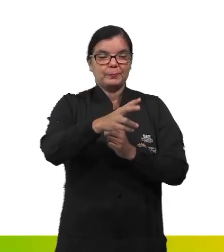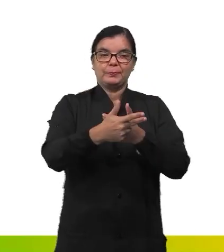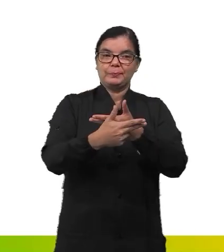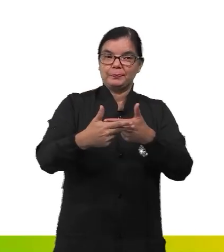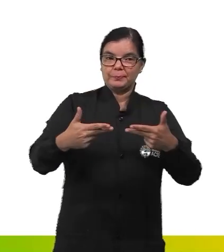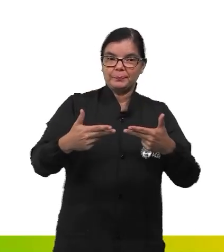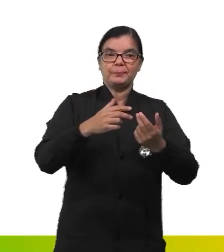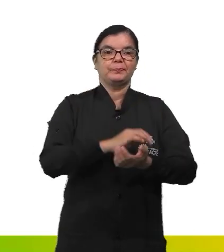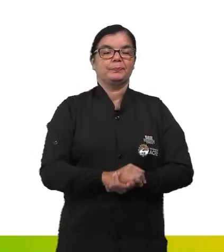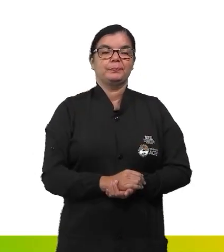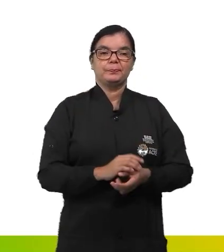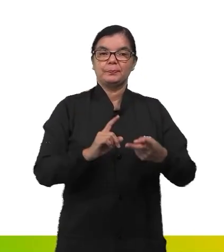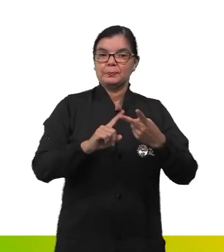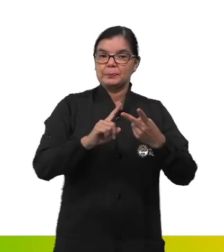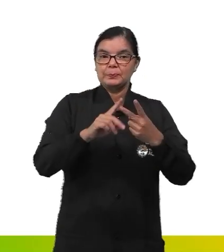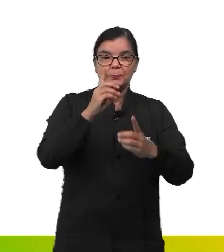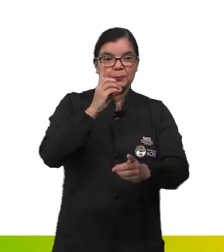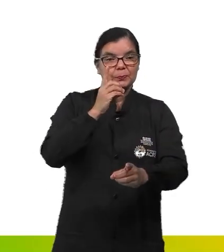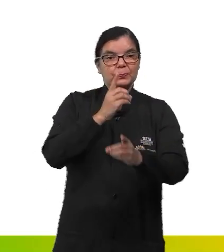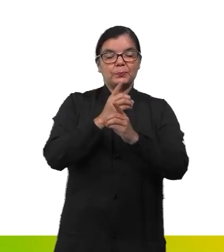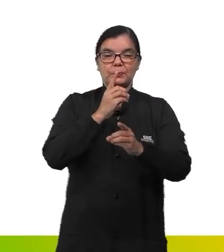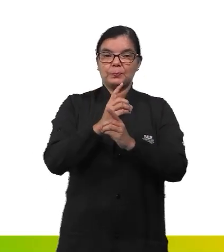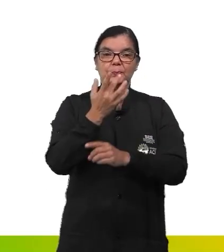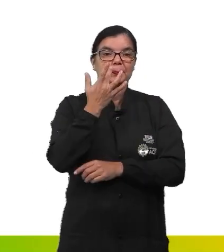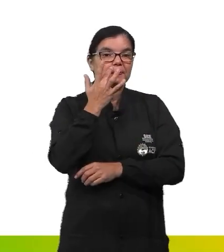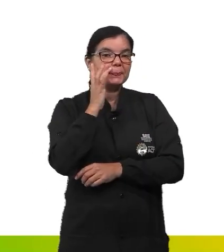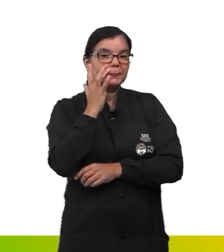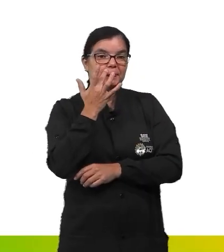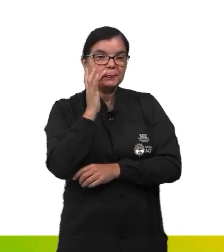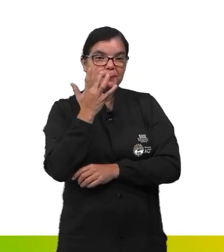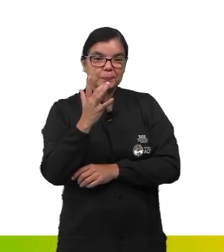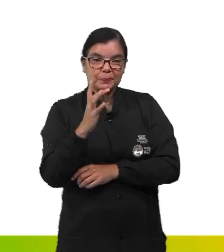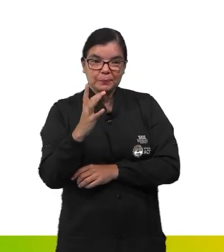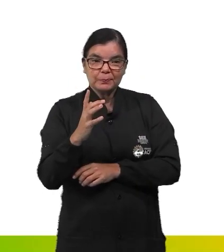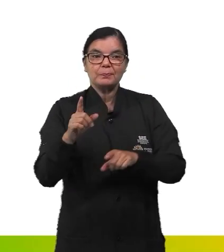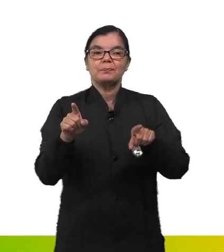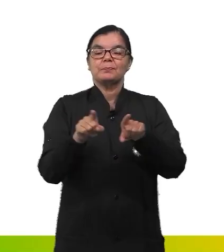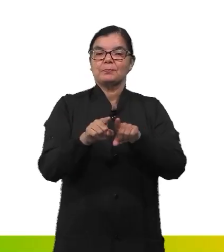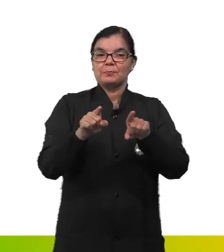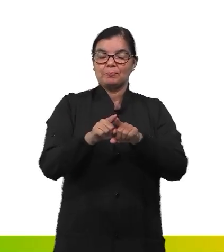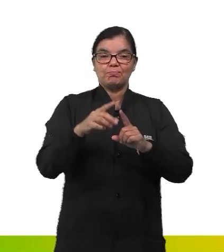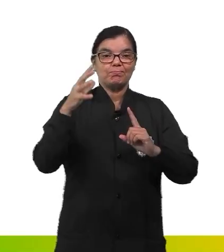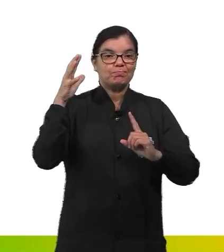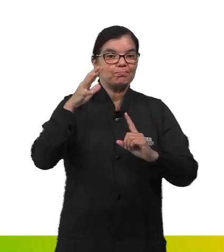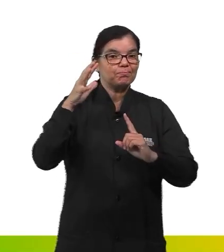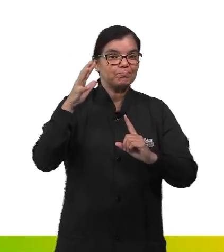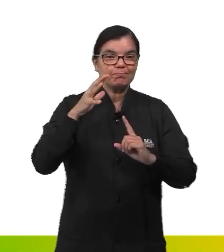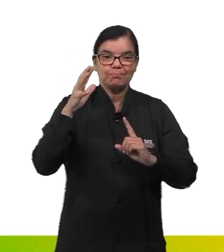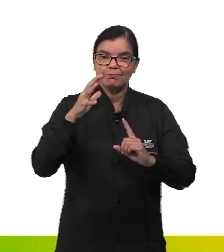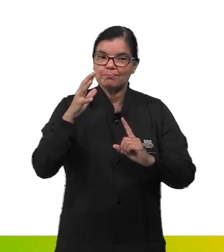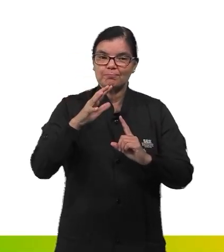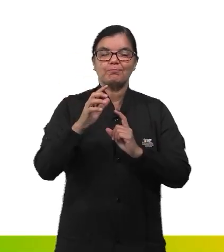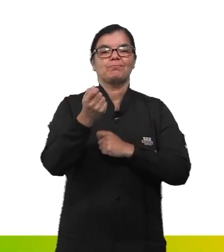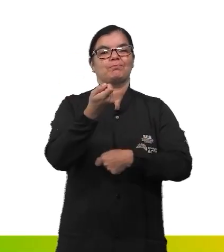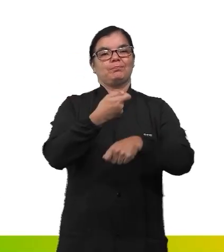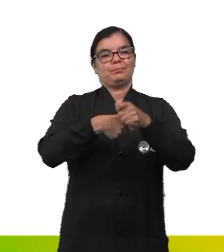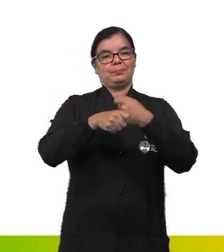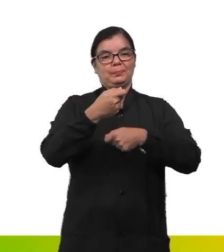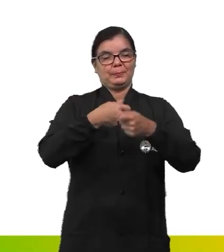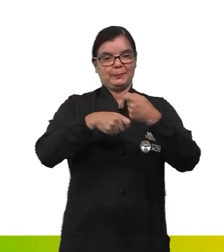especiarias. 2. A descoberta de ouro e especiarias era um grande